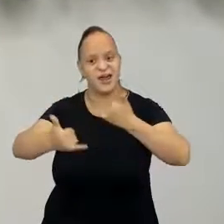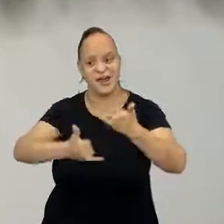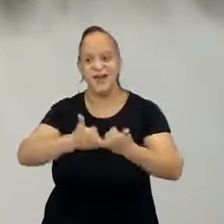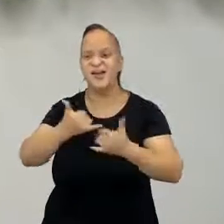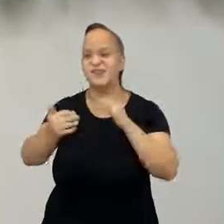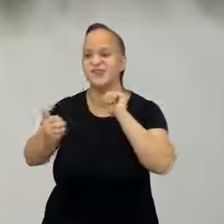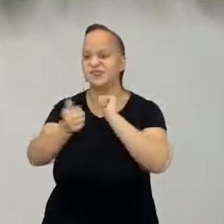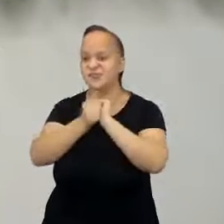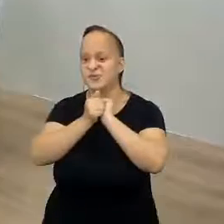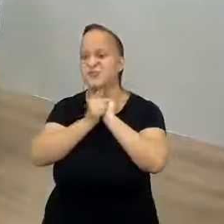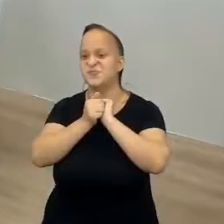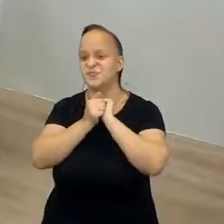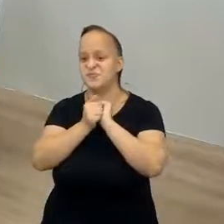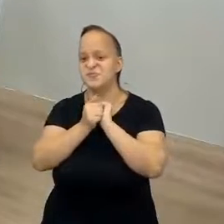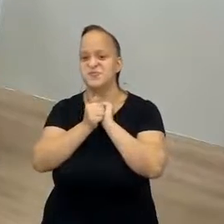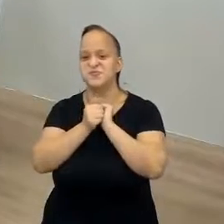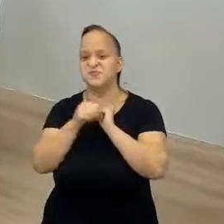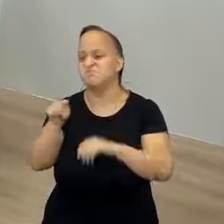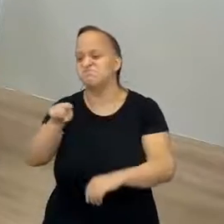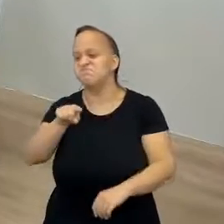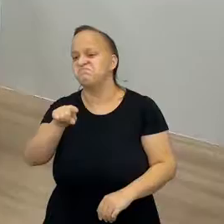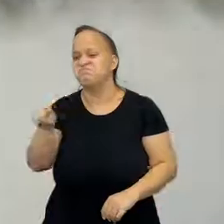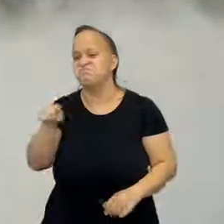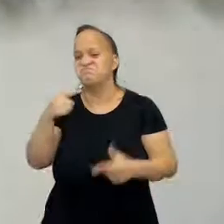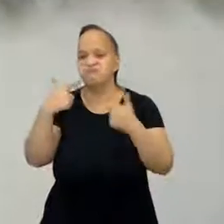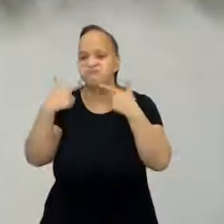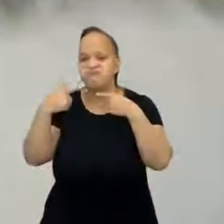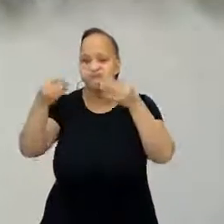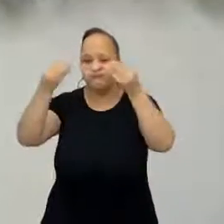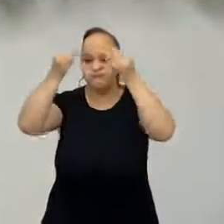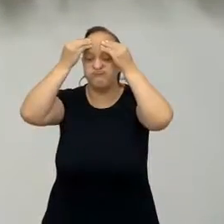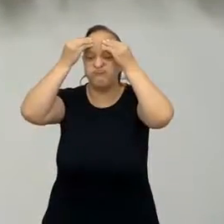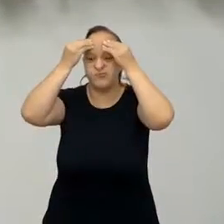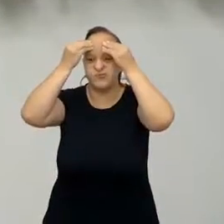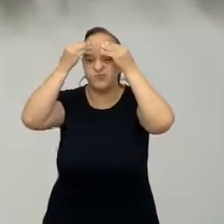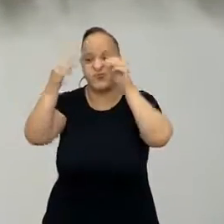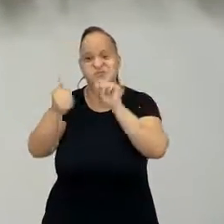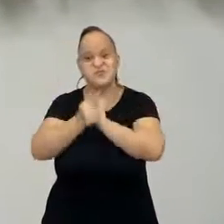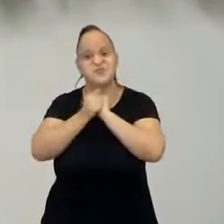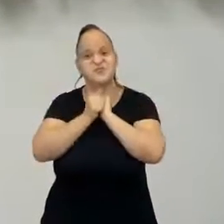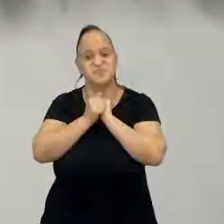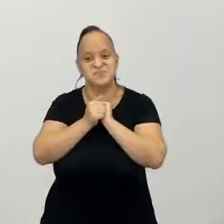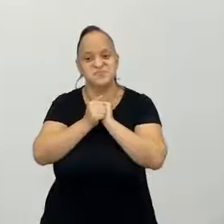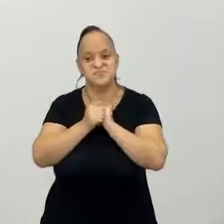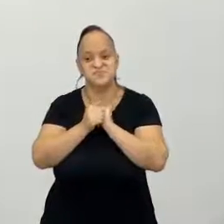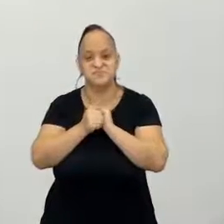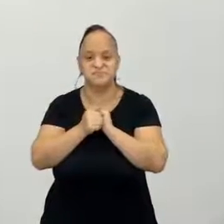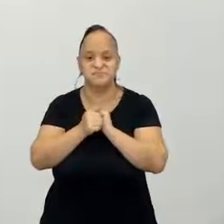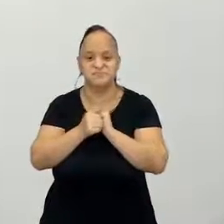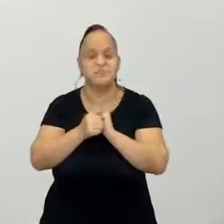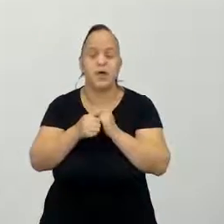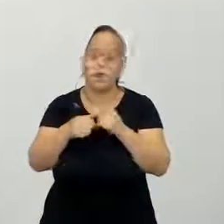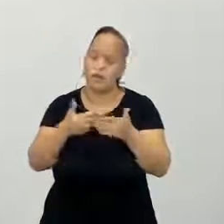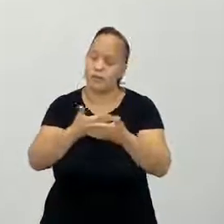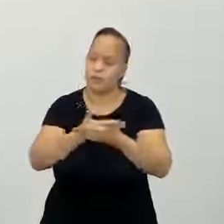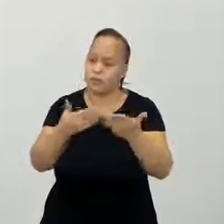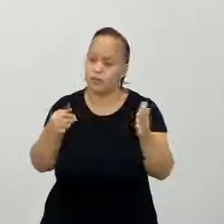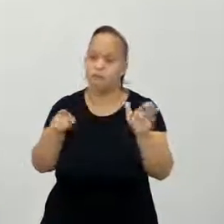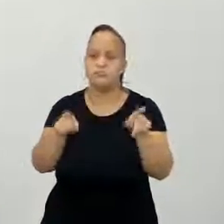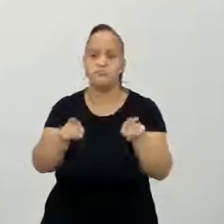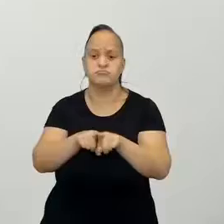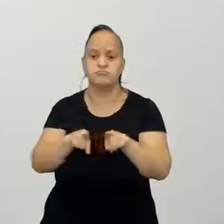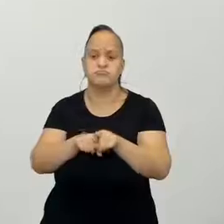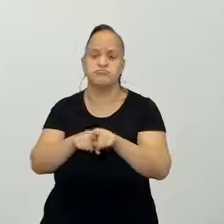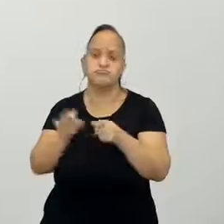porque faz parte ali da linguagem, né, do jovem, estar inserido dentro desse mundo tecnológico. E aí a gente tem que apontar, né? Você fala assim, a gente